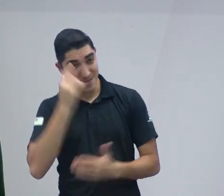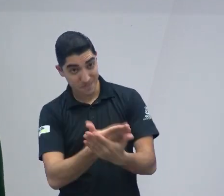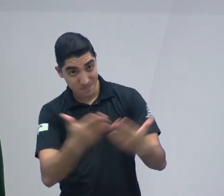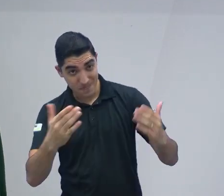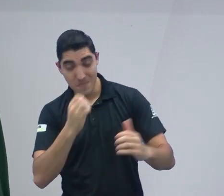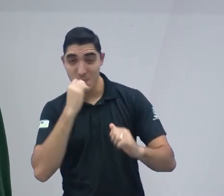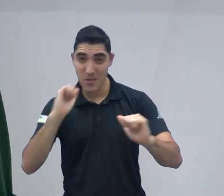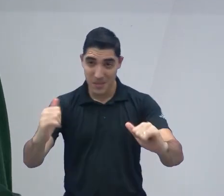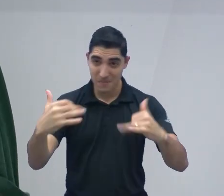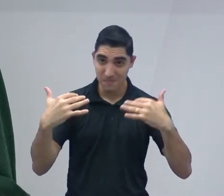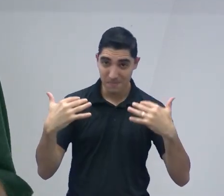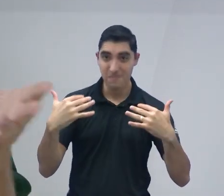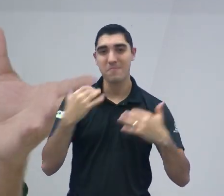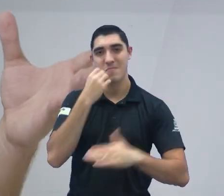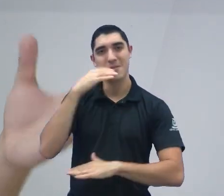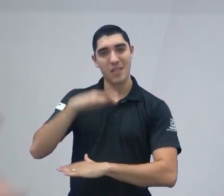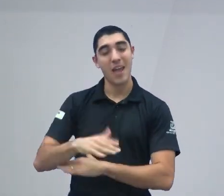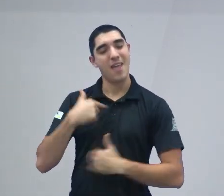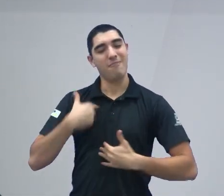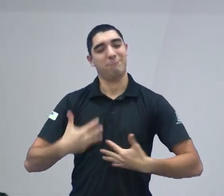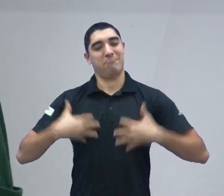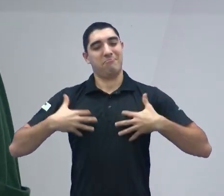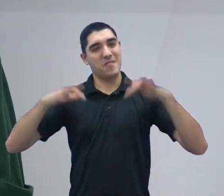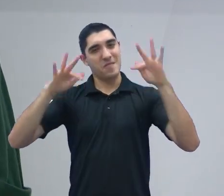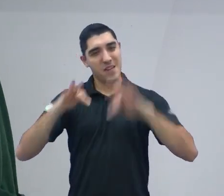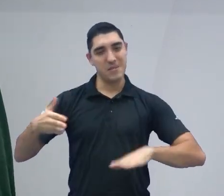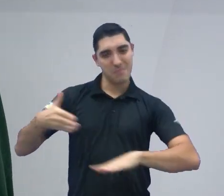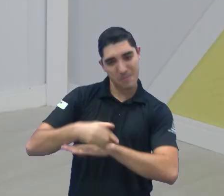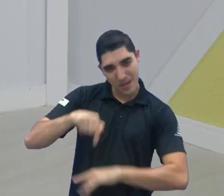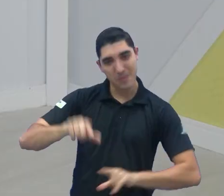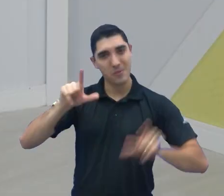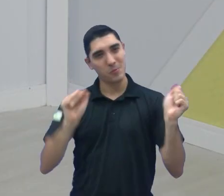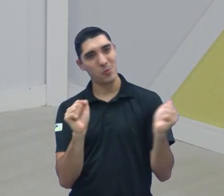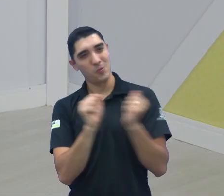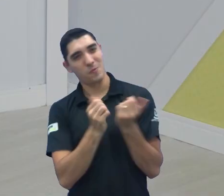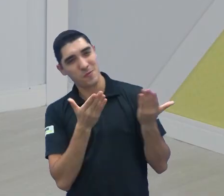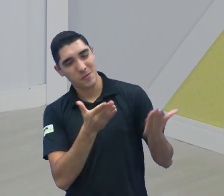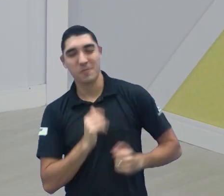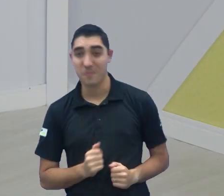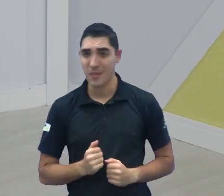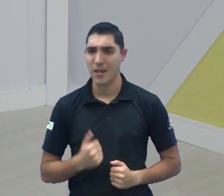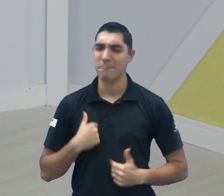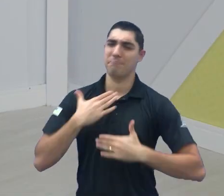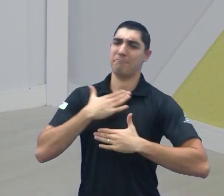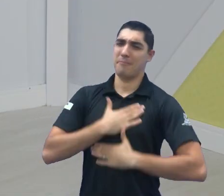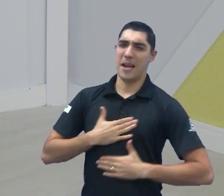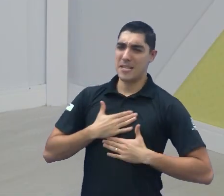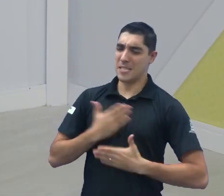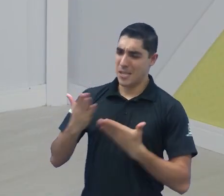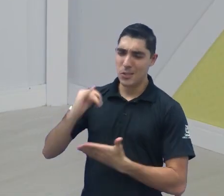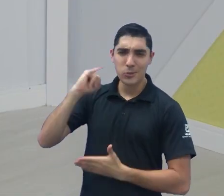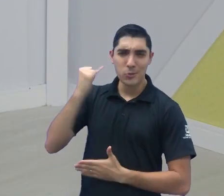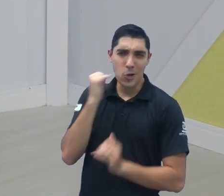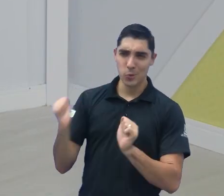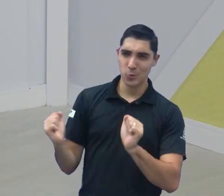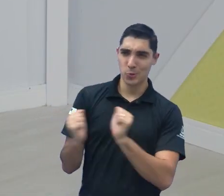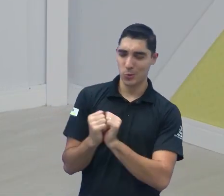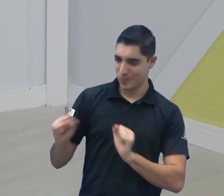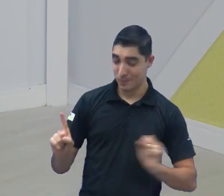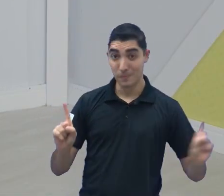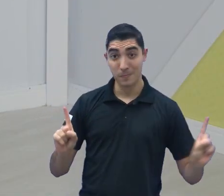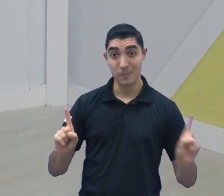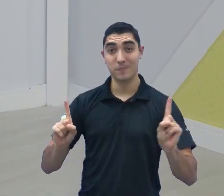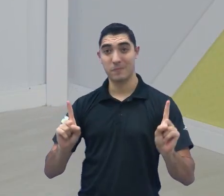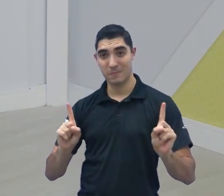Hora do Esporte. Tô feliz de começar mais uma semana aqui ao seu lado, viu, Vieira? Oh, que prazer. O prazer é todo meu, viu, João, ter você aqui no nosso Hora do Esporte, tá